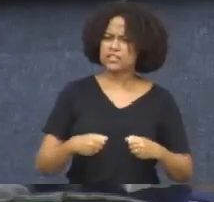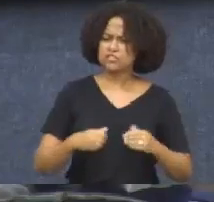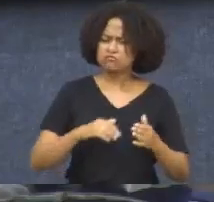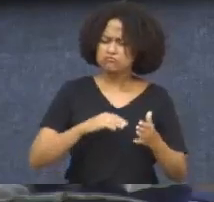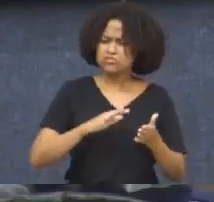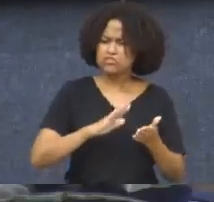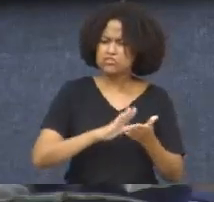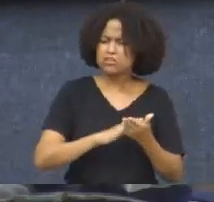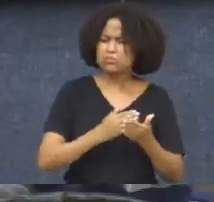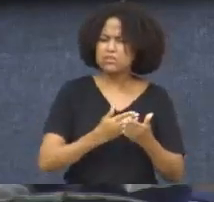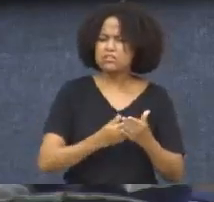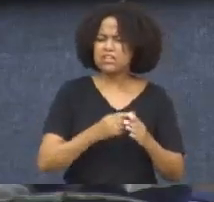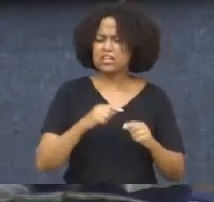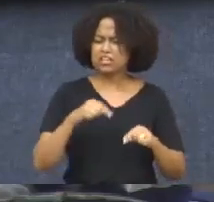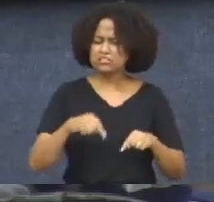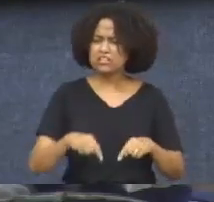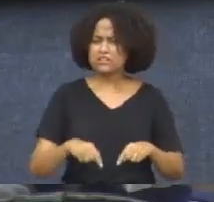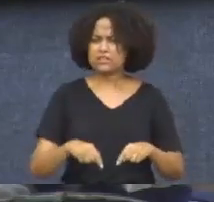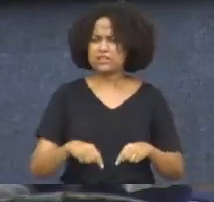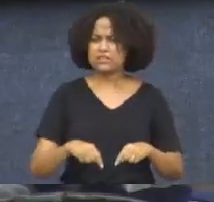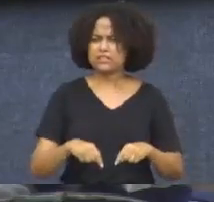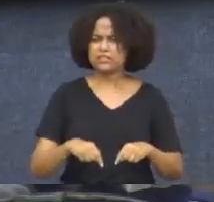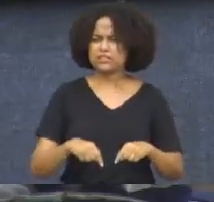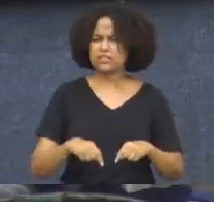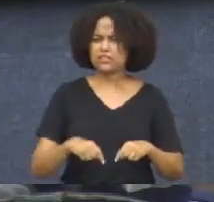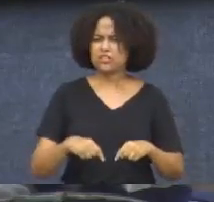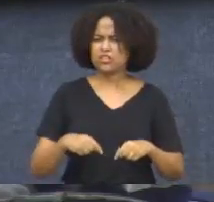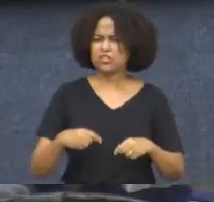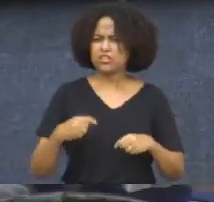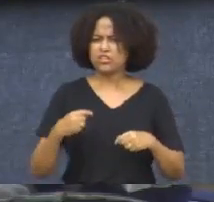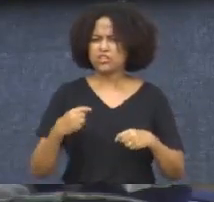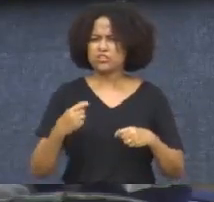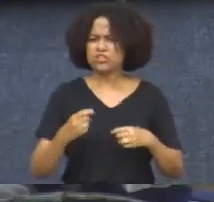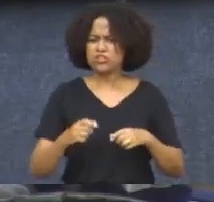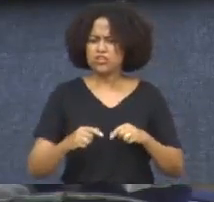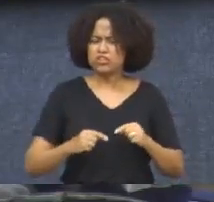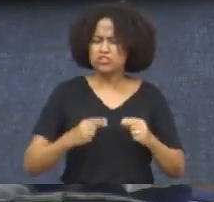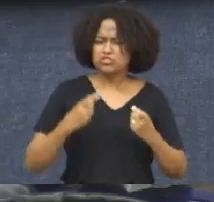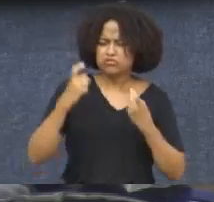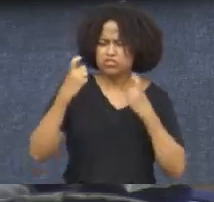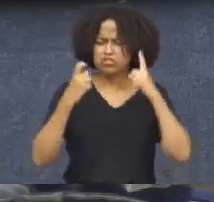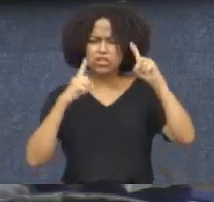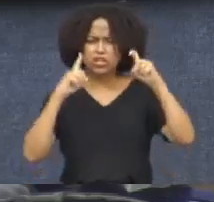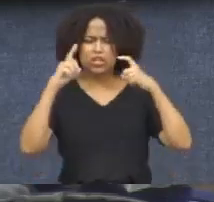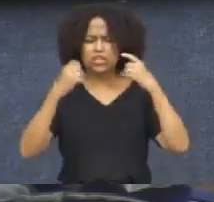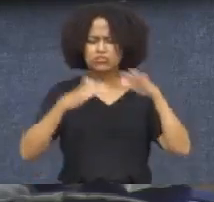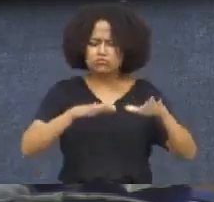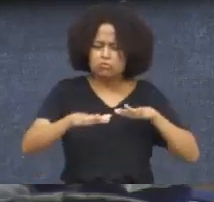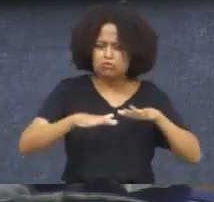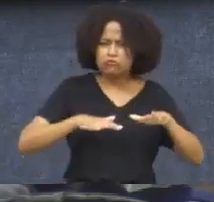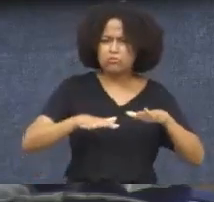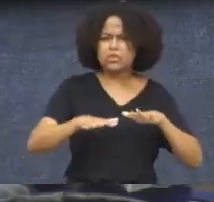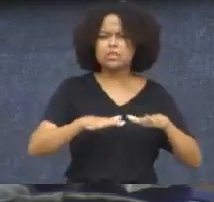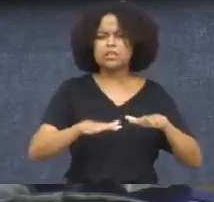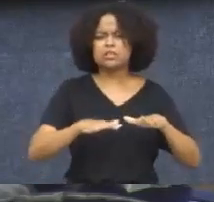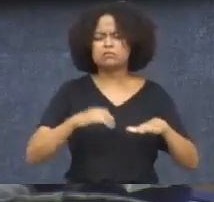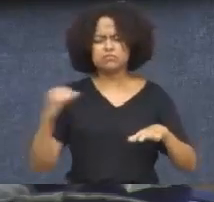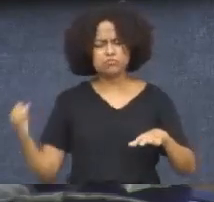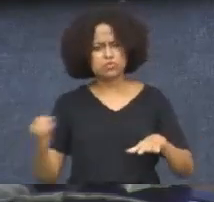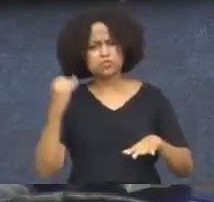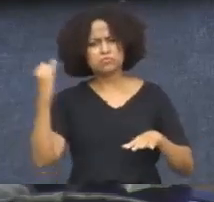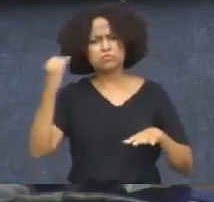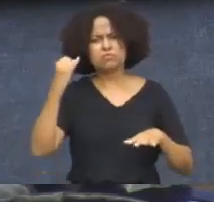Gestos, movimentos são muito importantes. Muito importantes. todos nós aqui